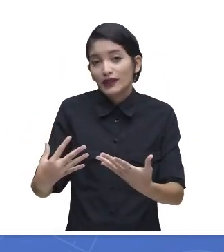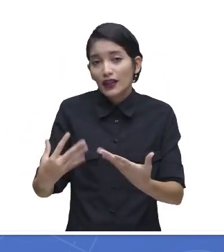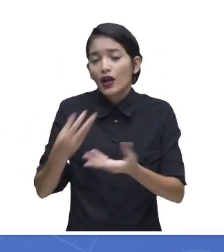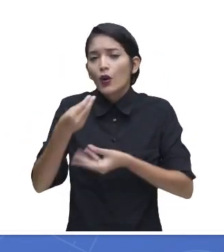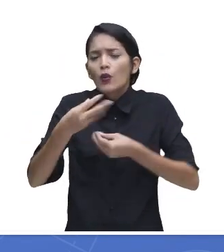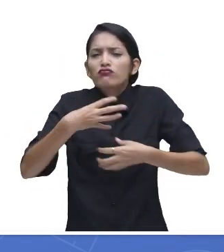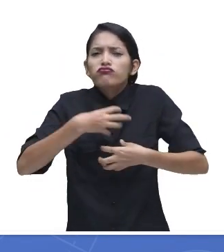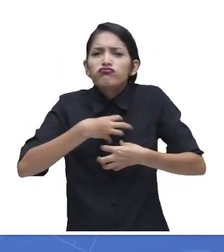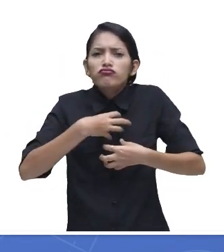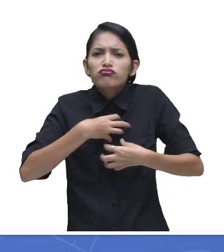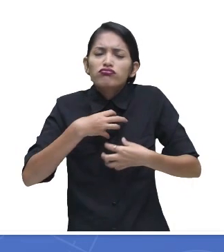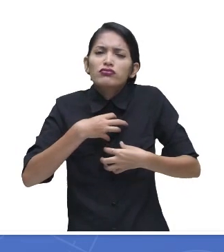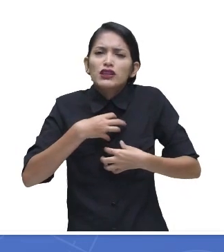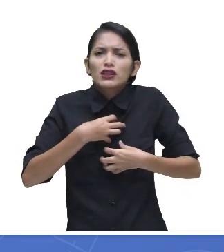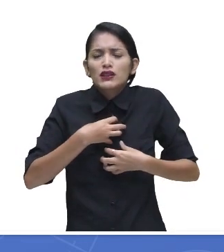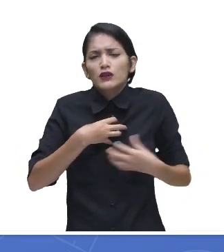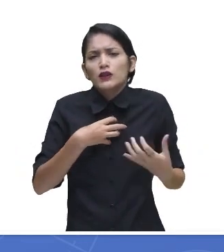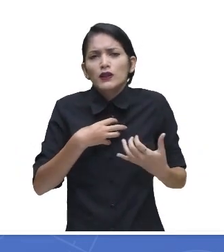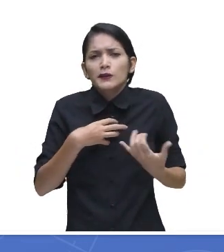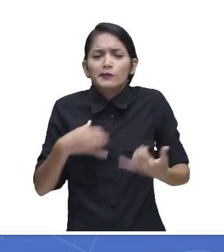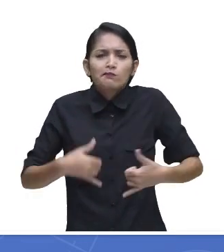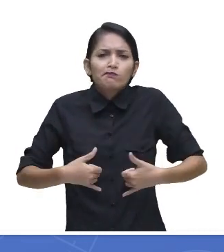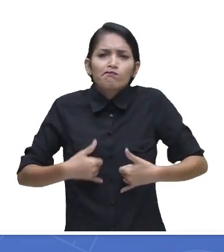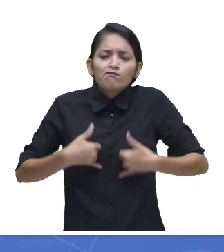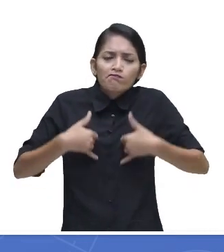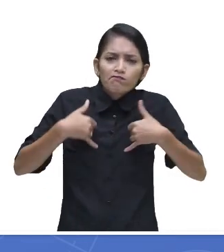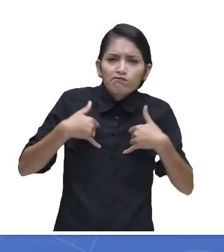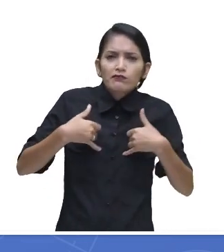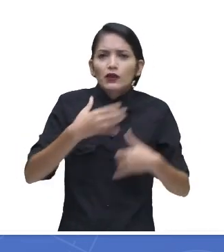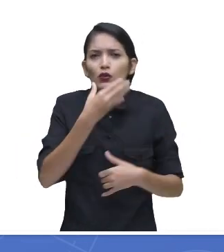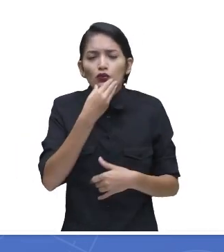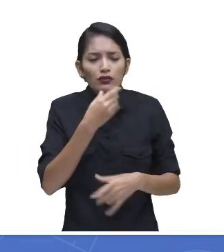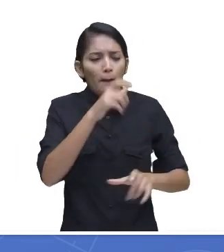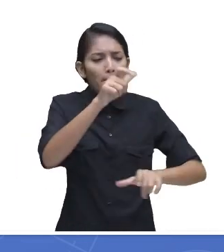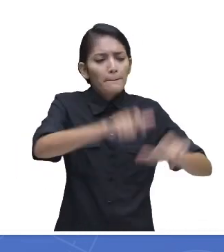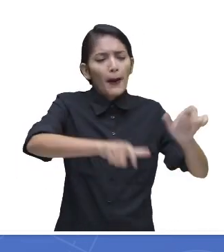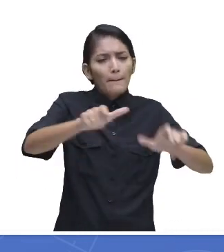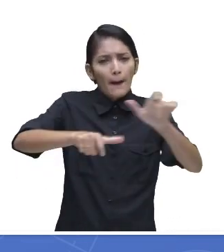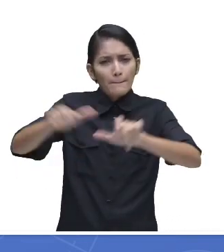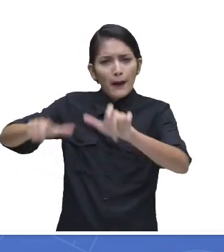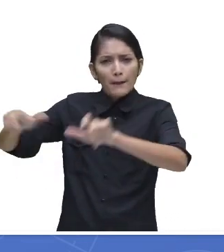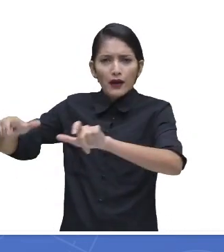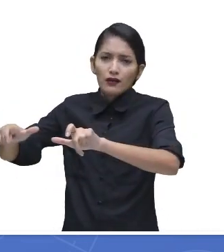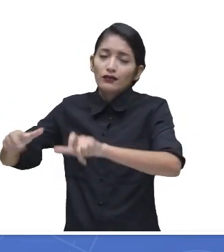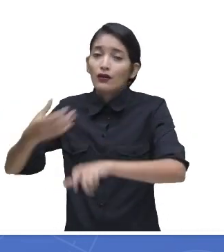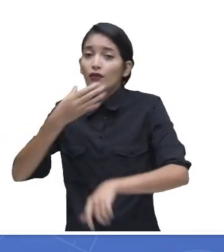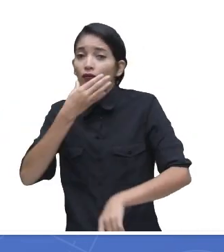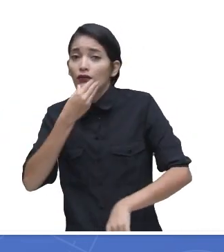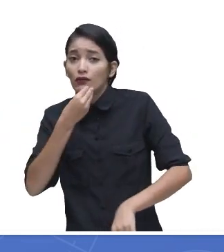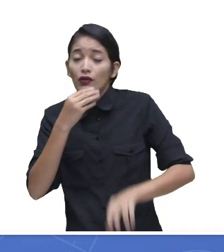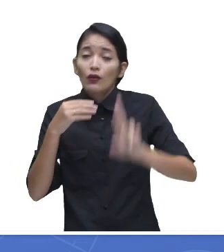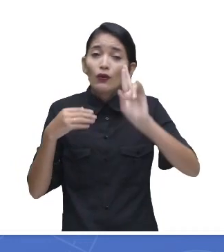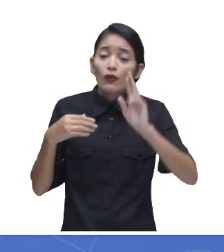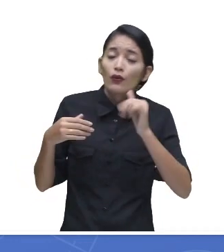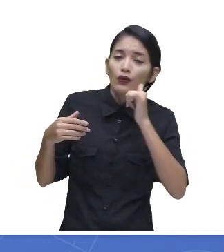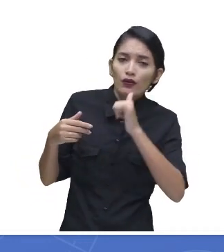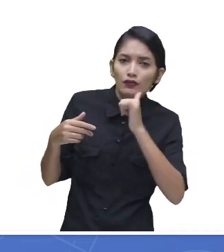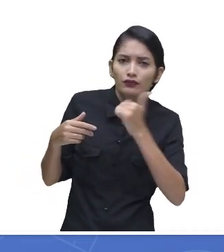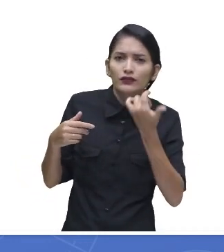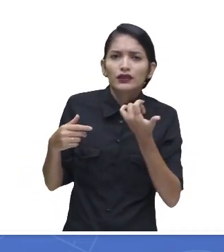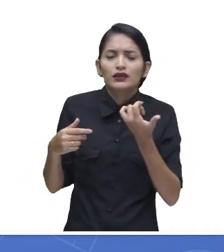de ignorância em que vivem os homens, os seres humanos, né? Homens e mulheres.